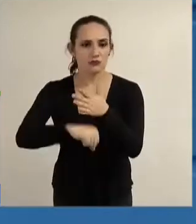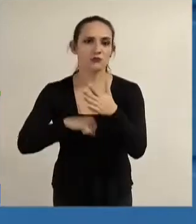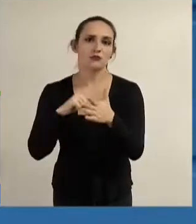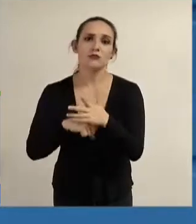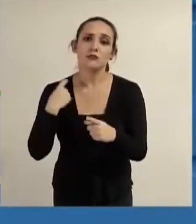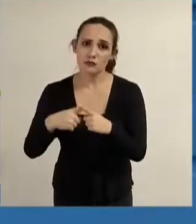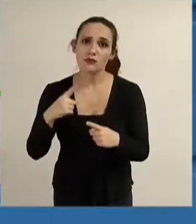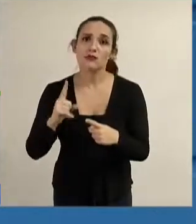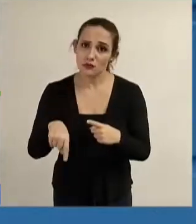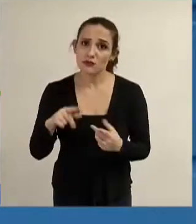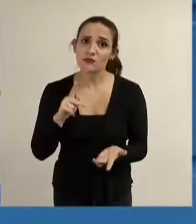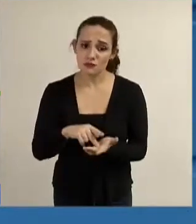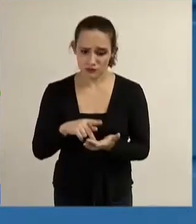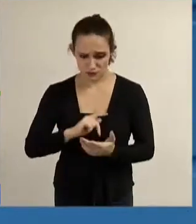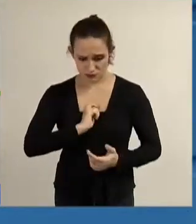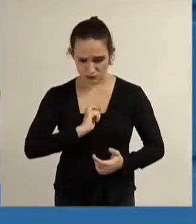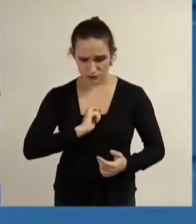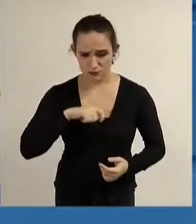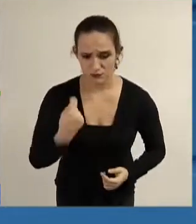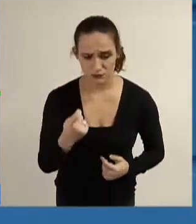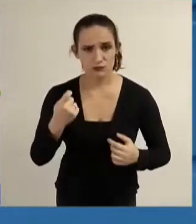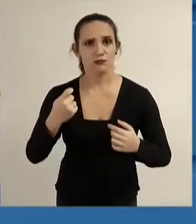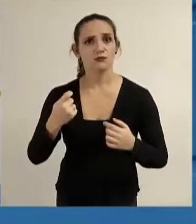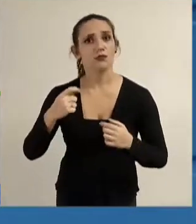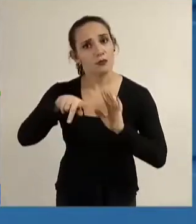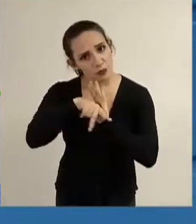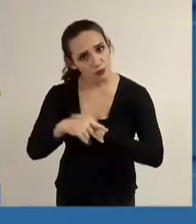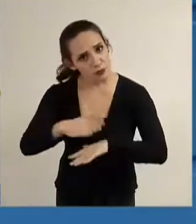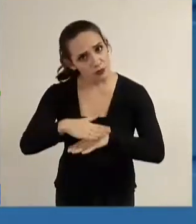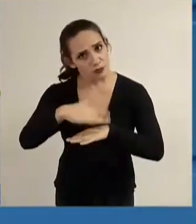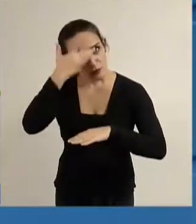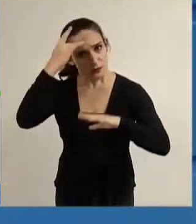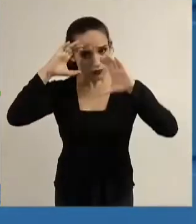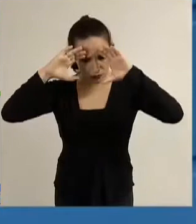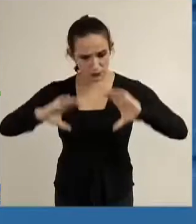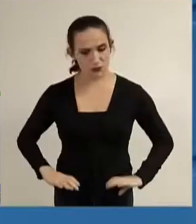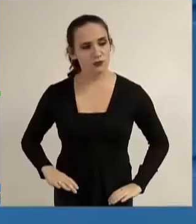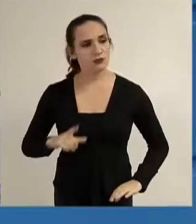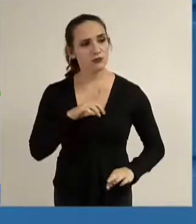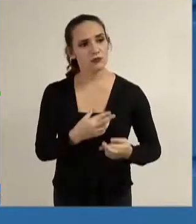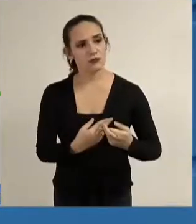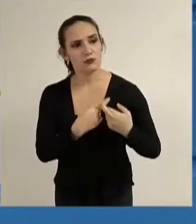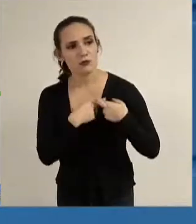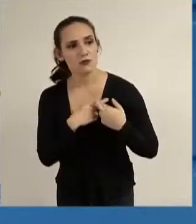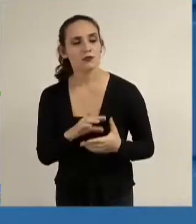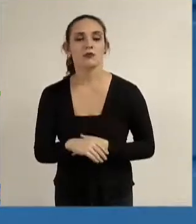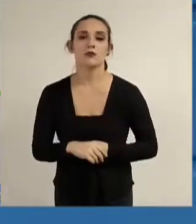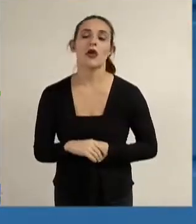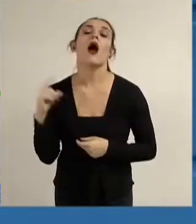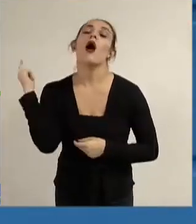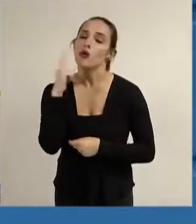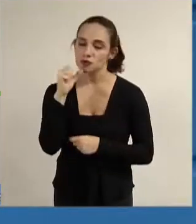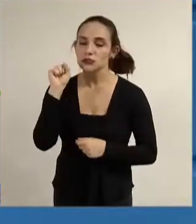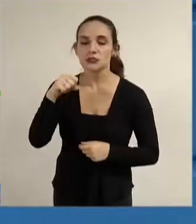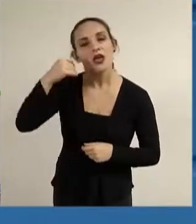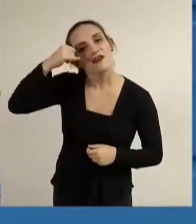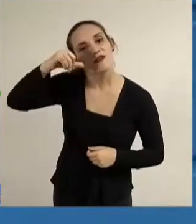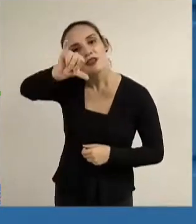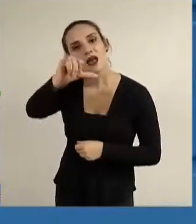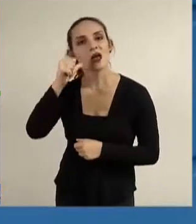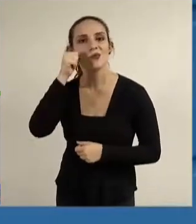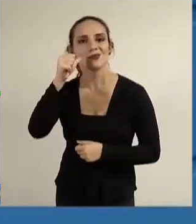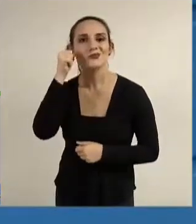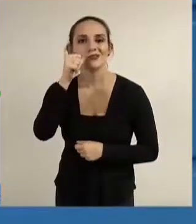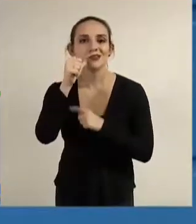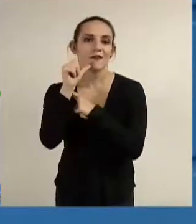é essa ação efetiva de um cidadão, de uma pessoa responsável, é que poderá impedir que uma mulher